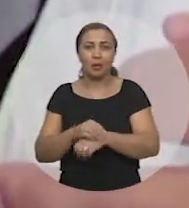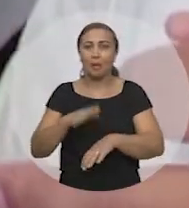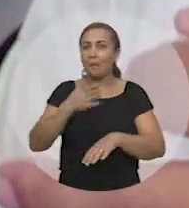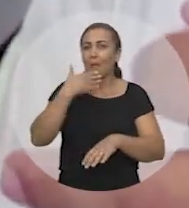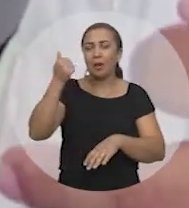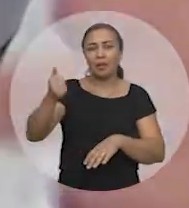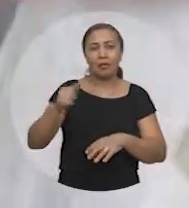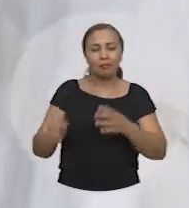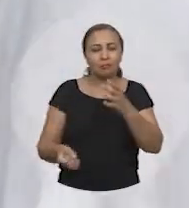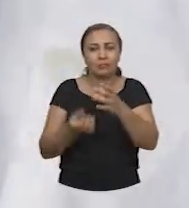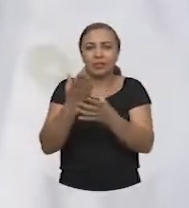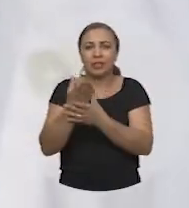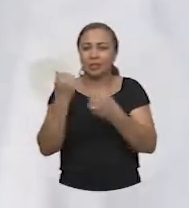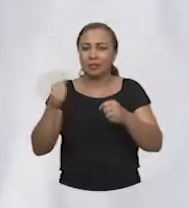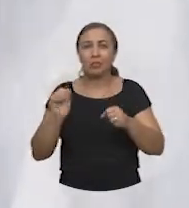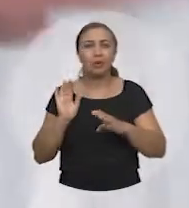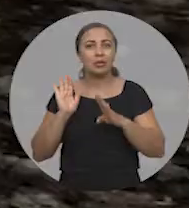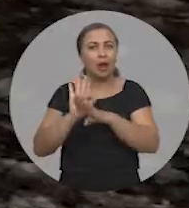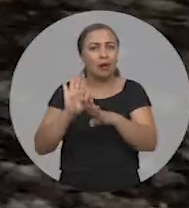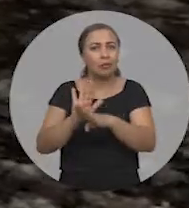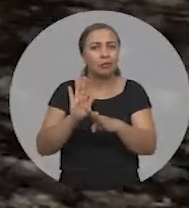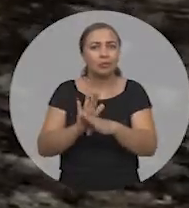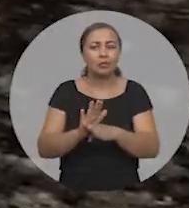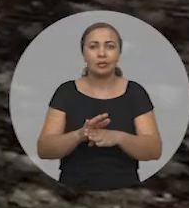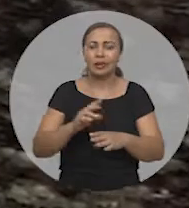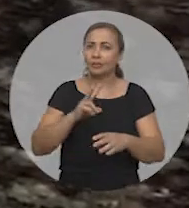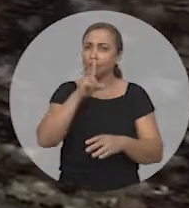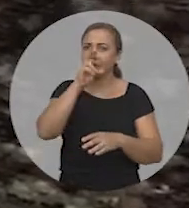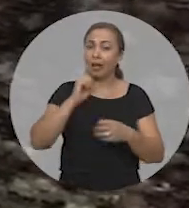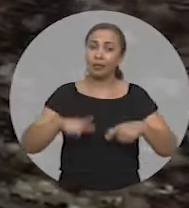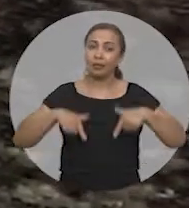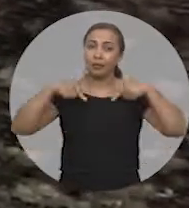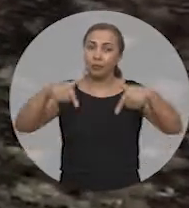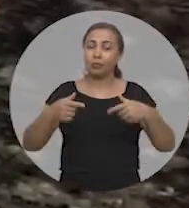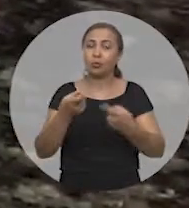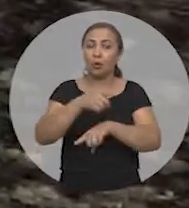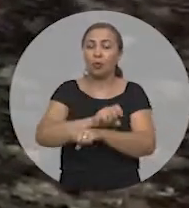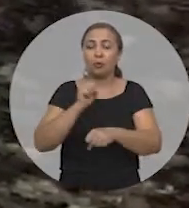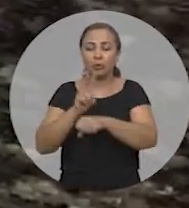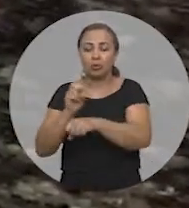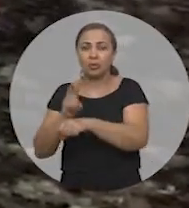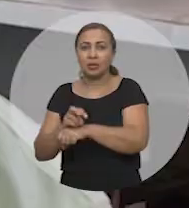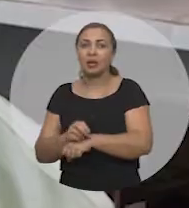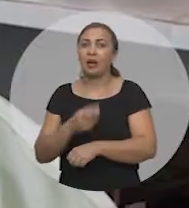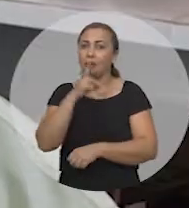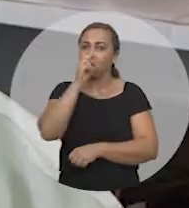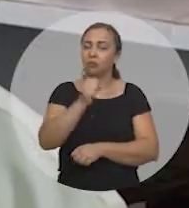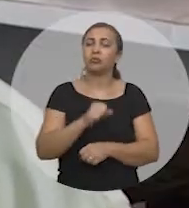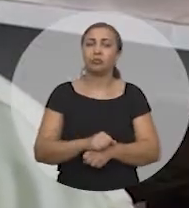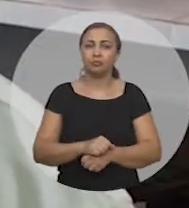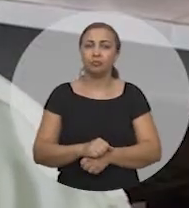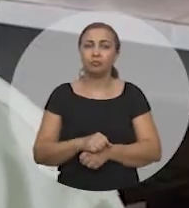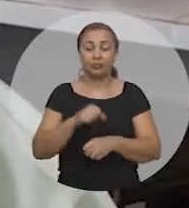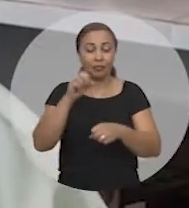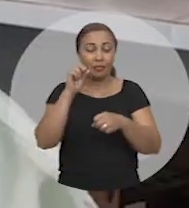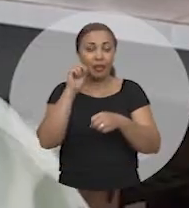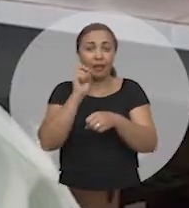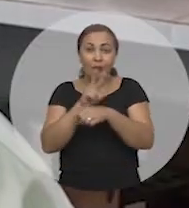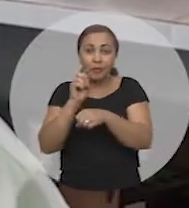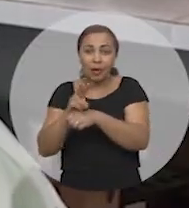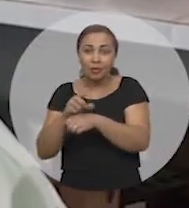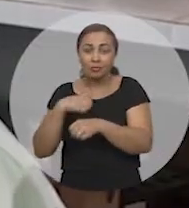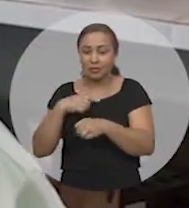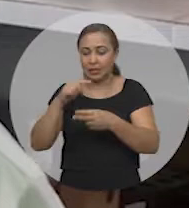principal trunfo da substância criada é que ela pode ajudar a combater as superbactérias resistentes a antibióticos a bactéria ela tem um